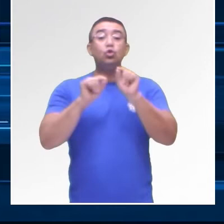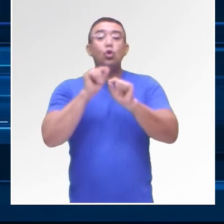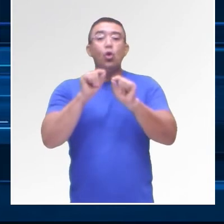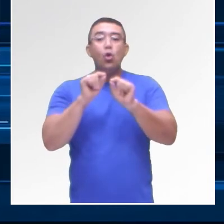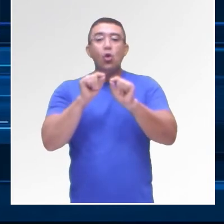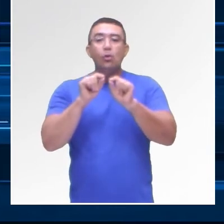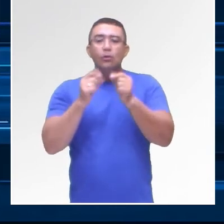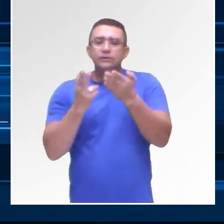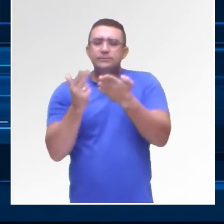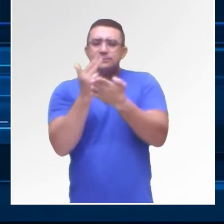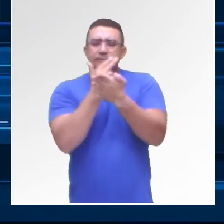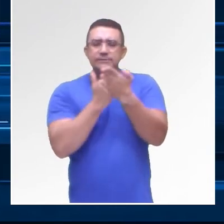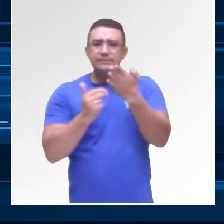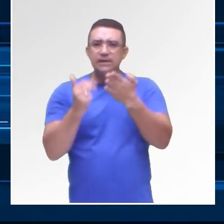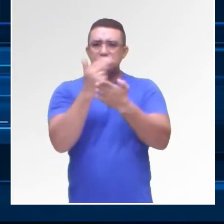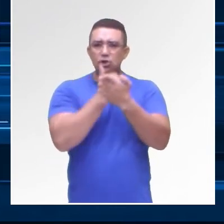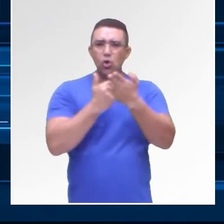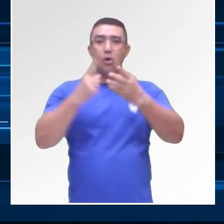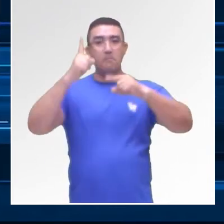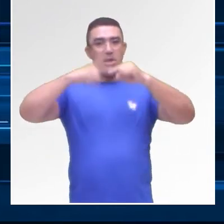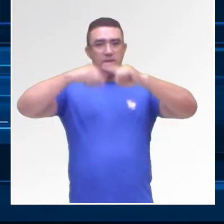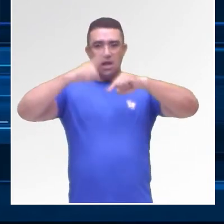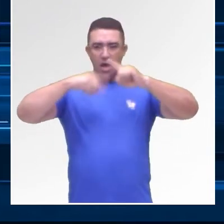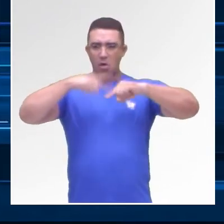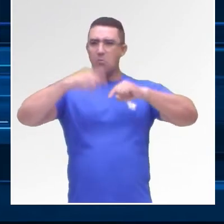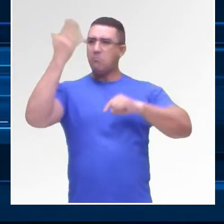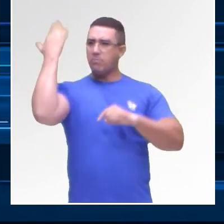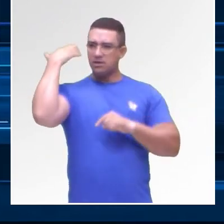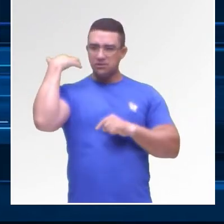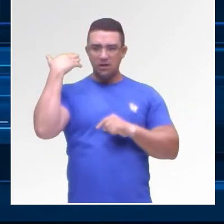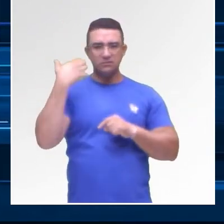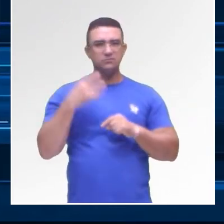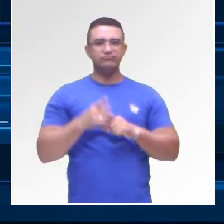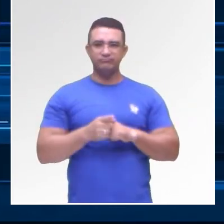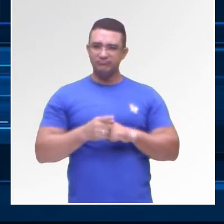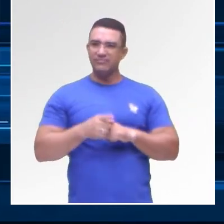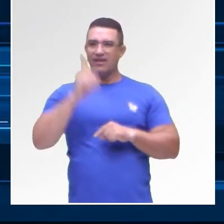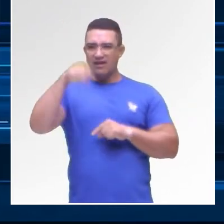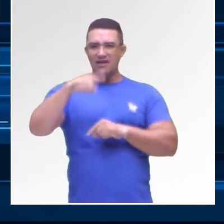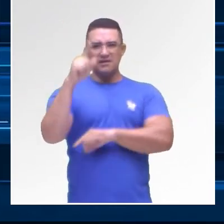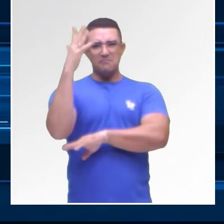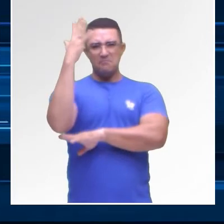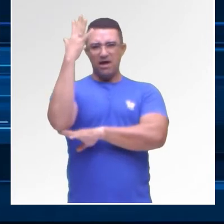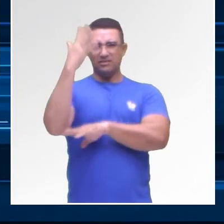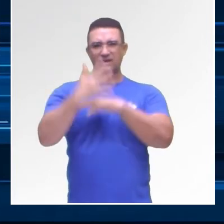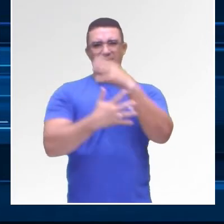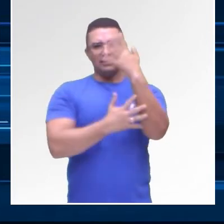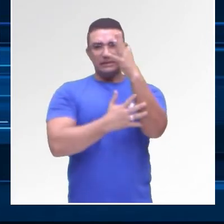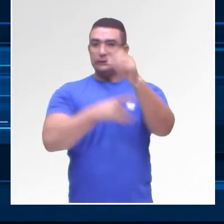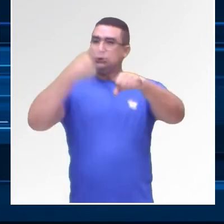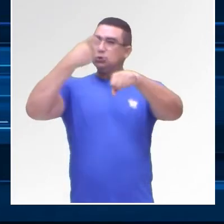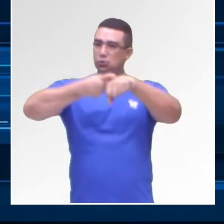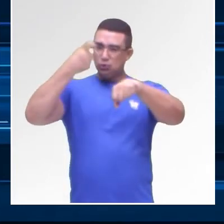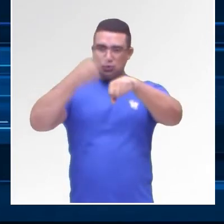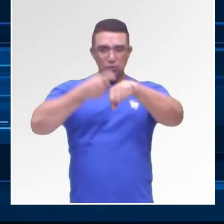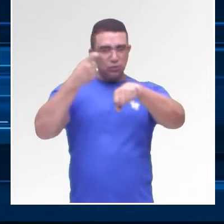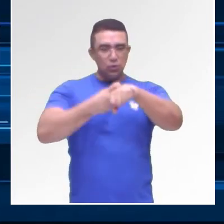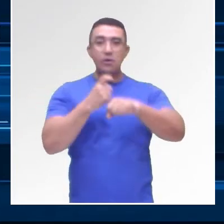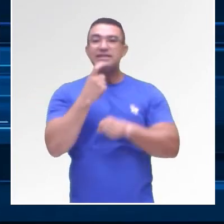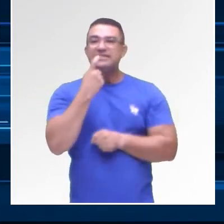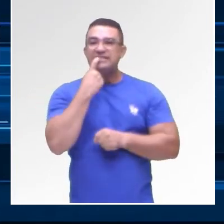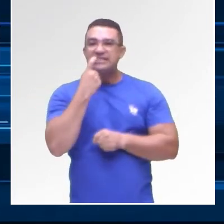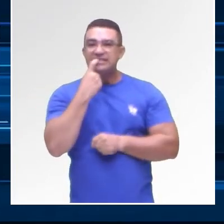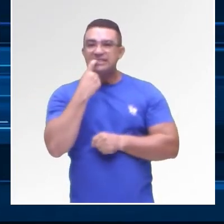ele desenhou e também o material que existia na época, que era mais madeira, né? Não tinha ainda os plásticos